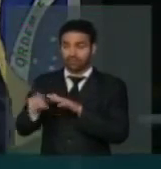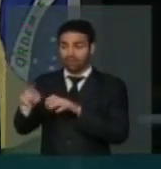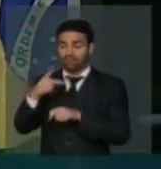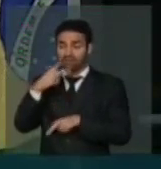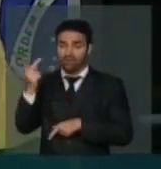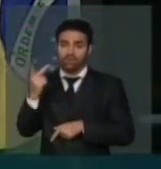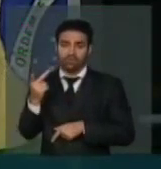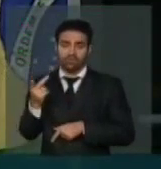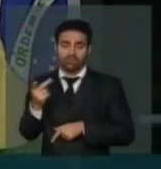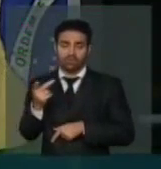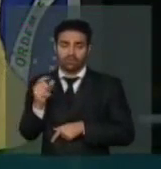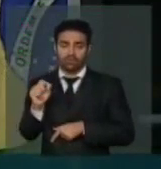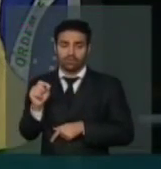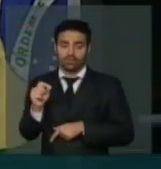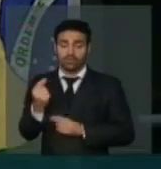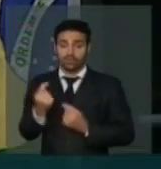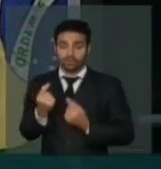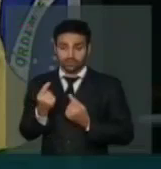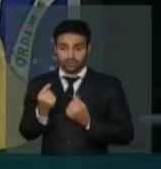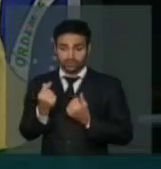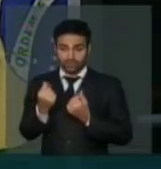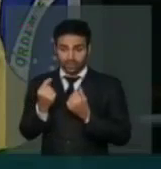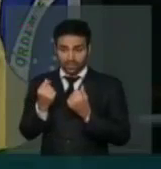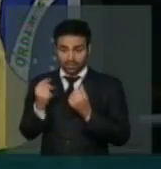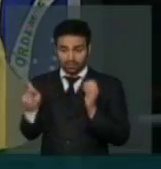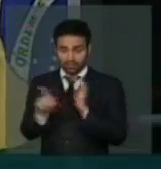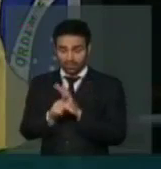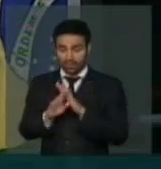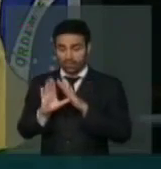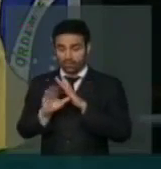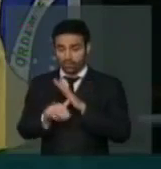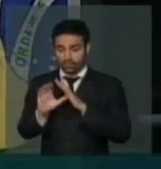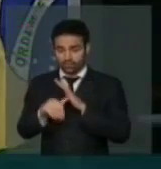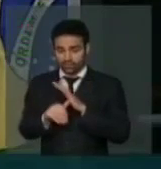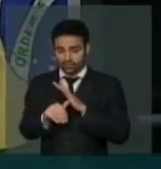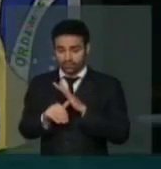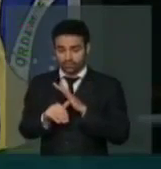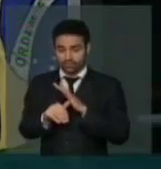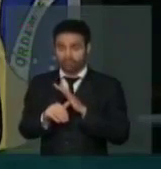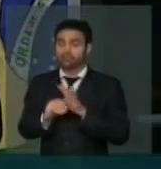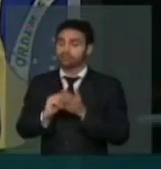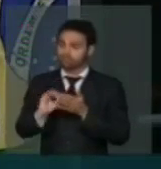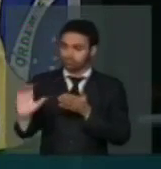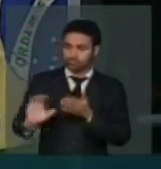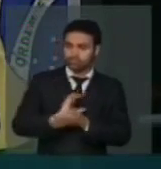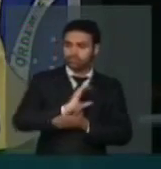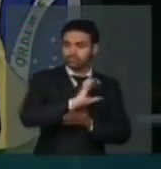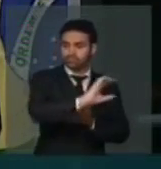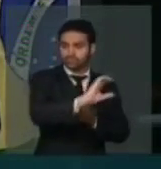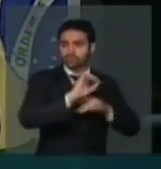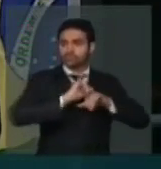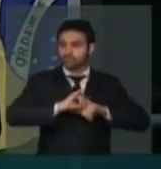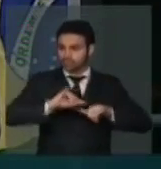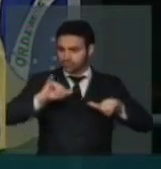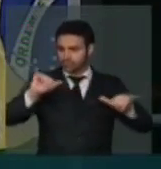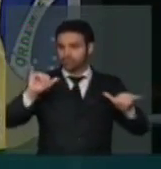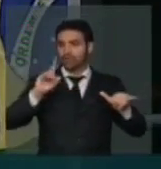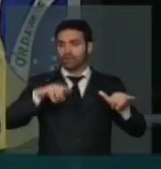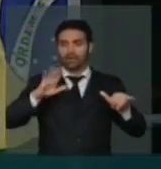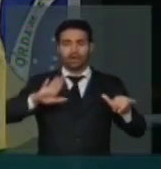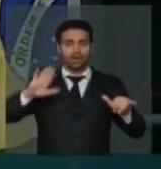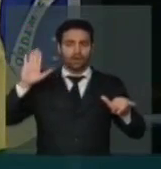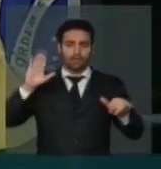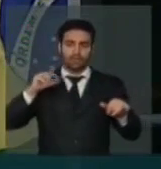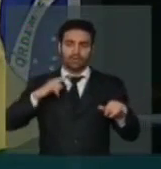as letras: dinheiro da corrupção foi para a campanha da presidente Dilma